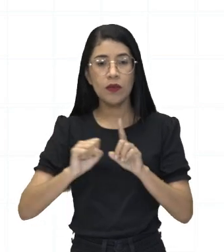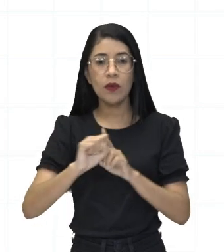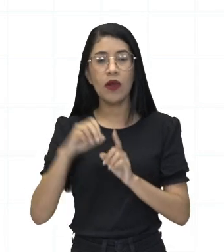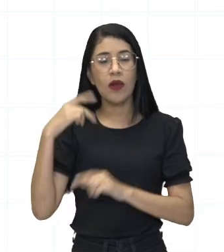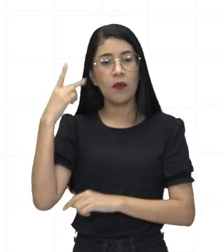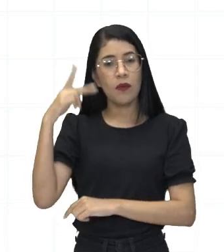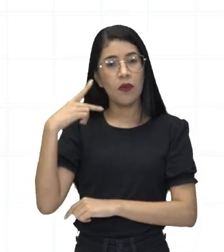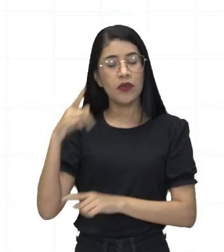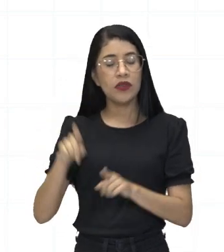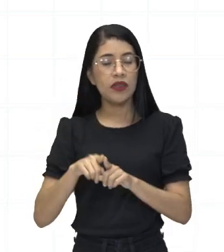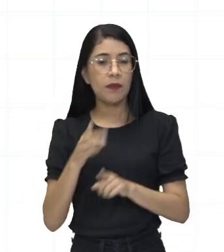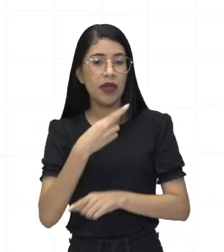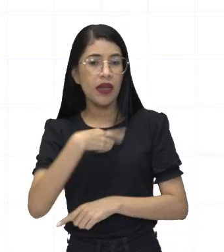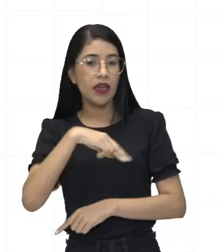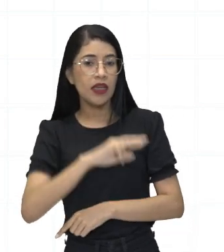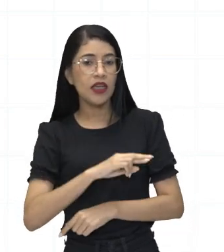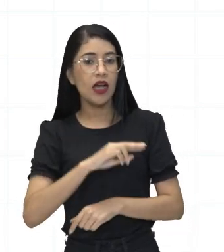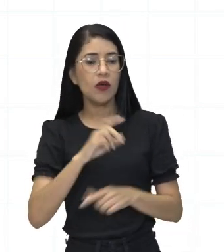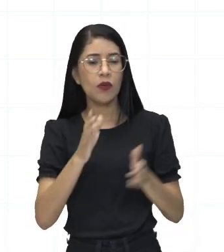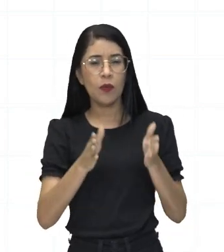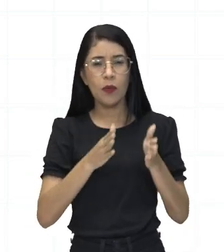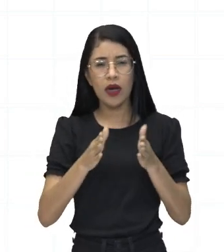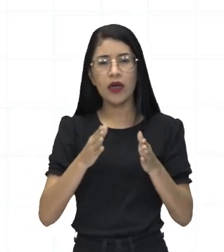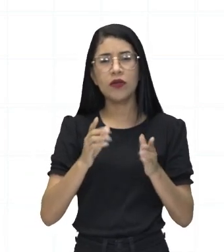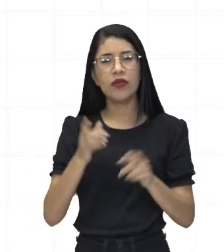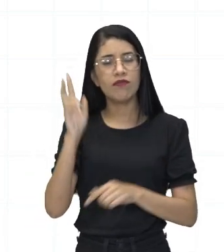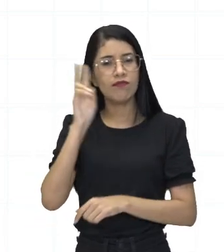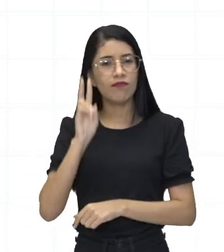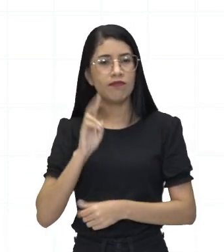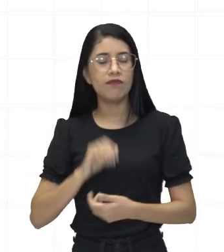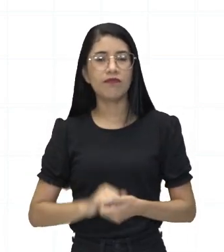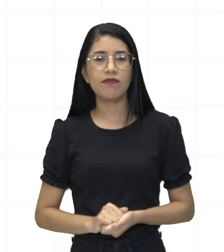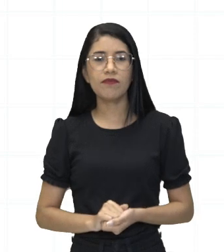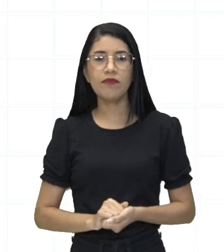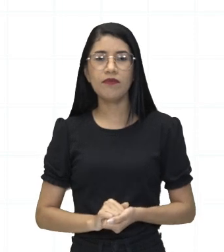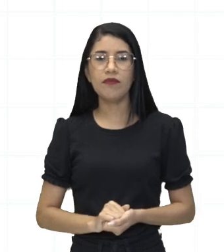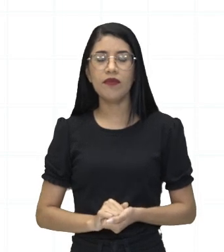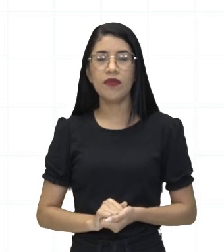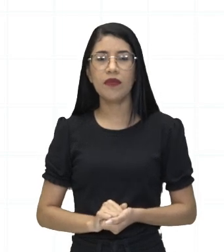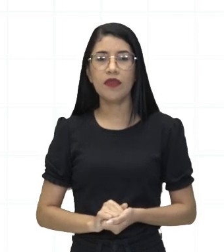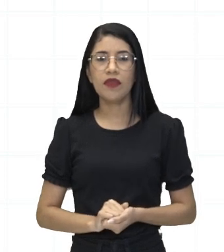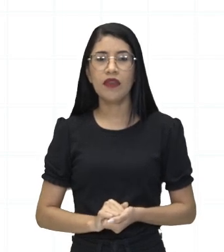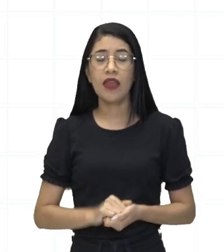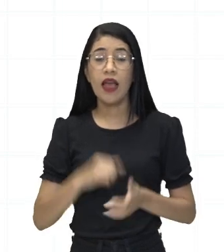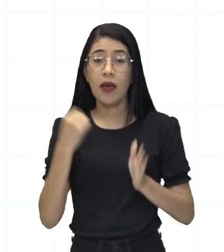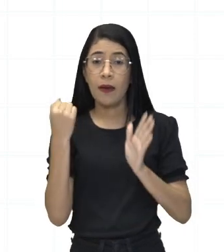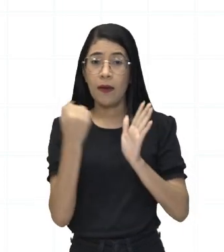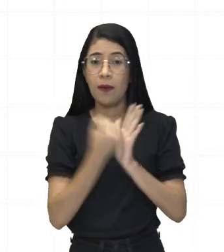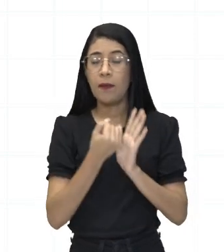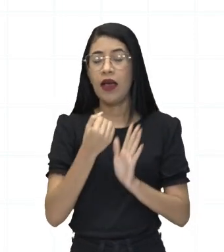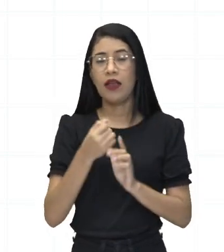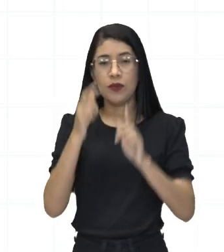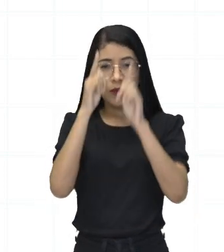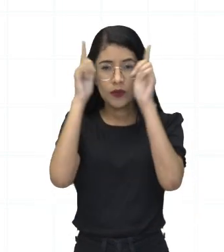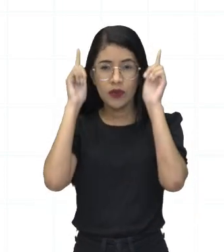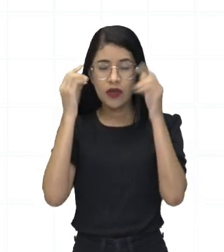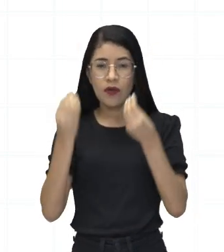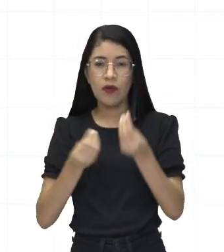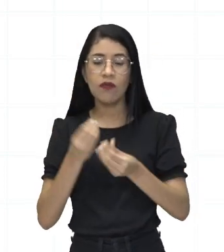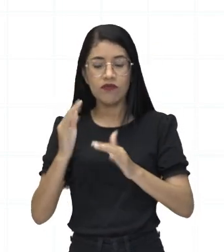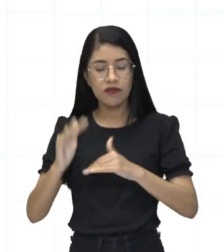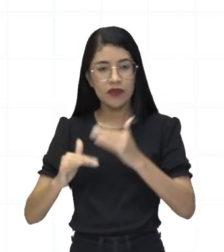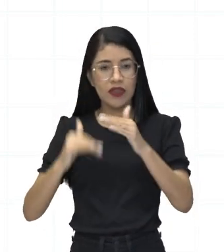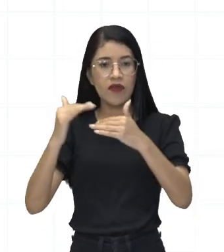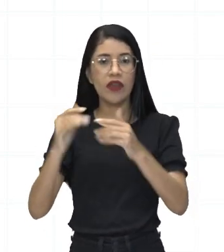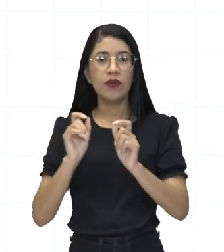e religiosa de cada época. Continuando, a grande marca dos gregos foi o desenvolvimento